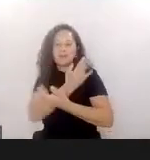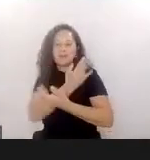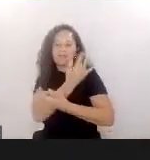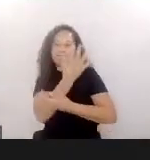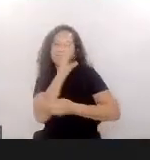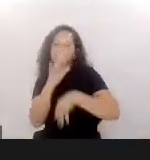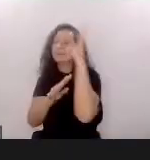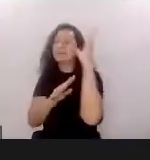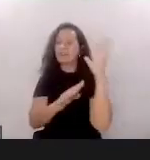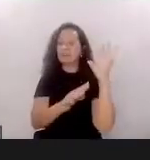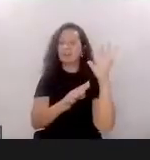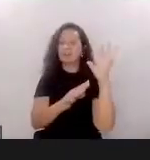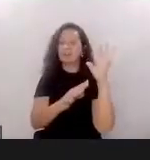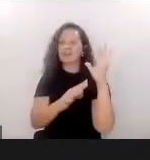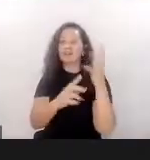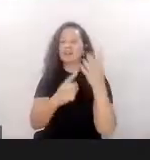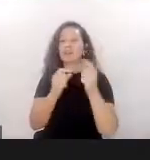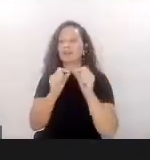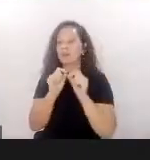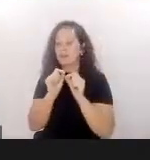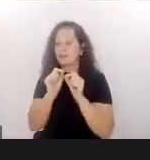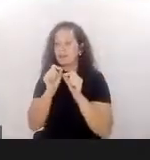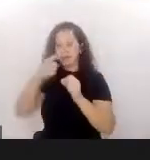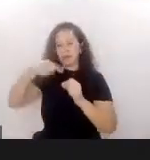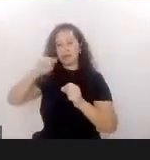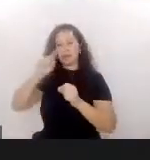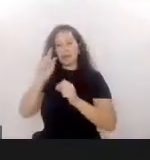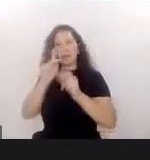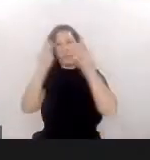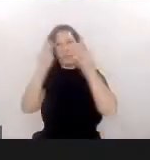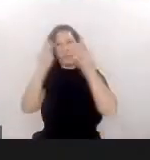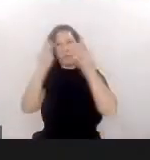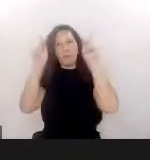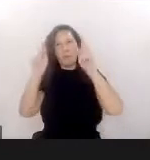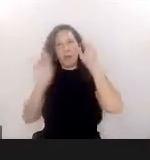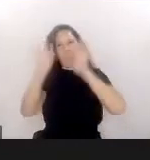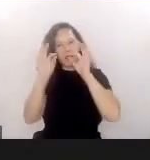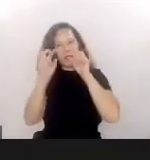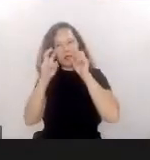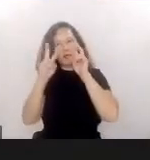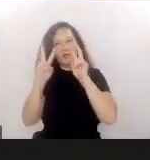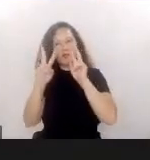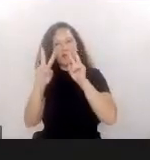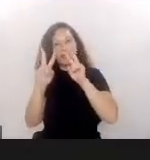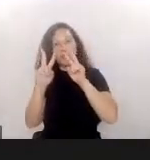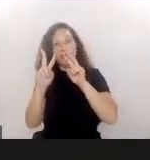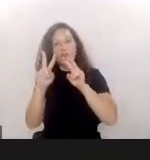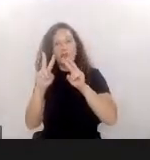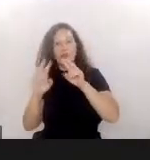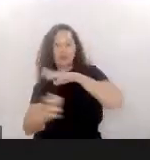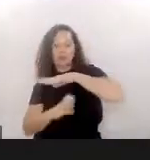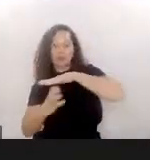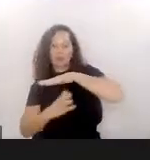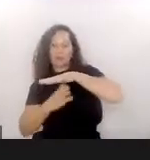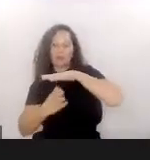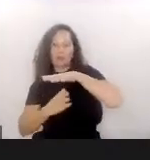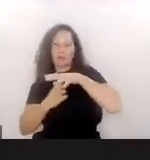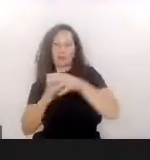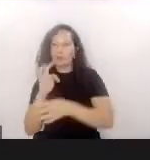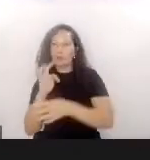gradiente, a gente resolveu mapear, junto com o Global Forest Watch, todos os pontos de desmatamento